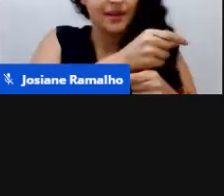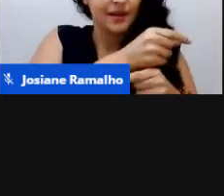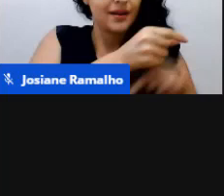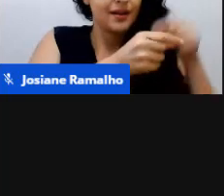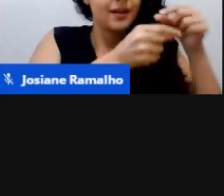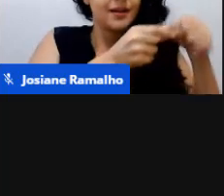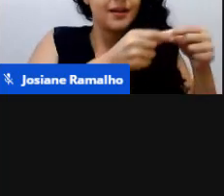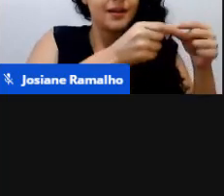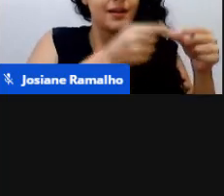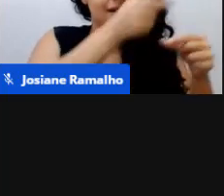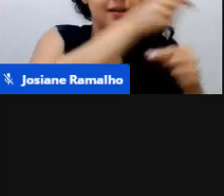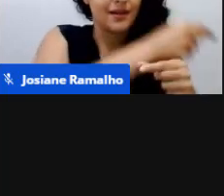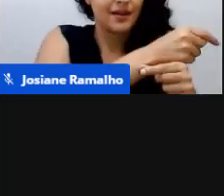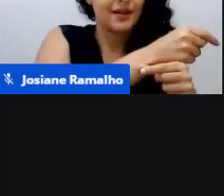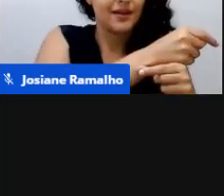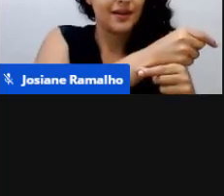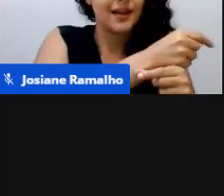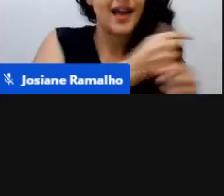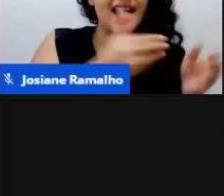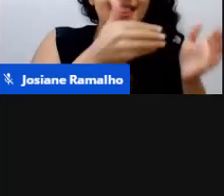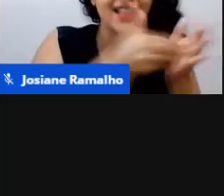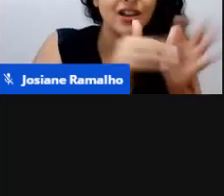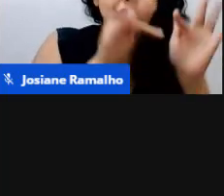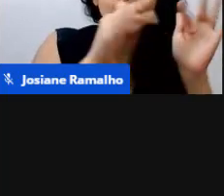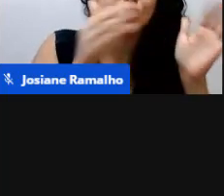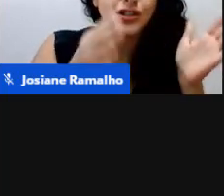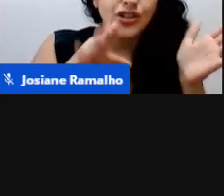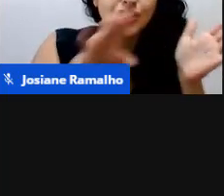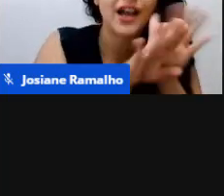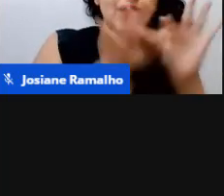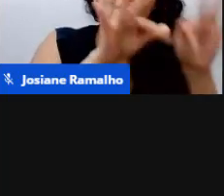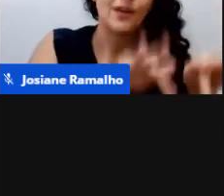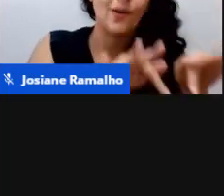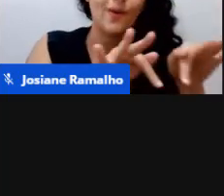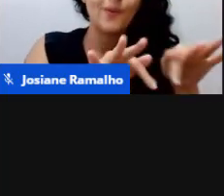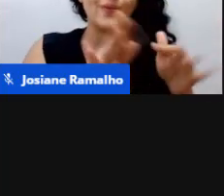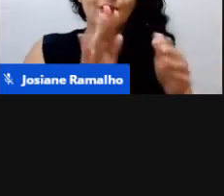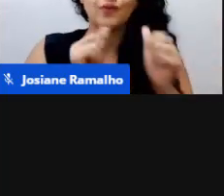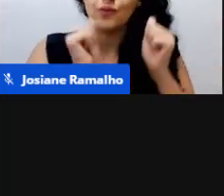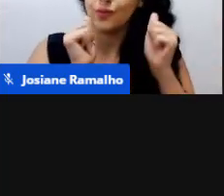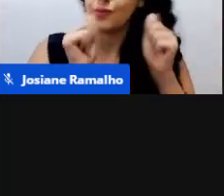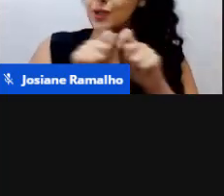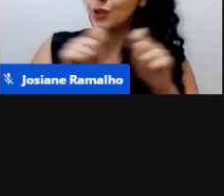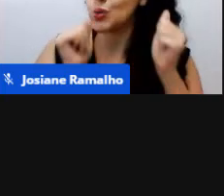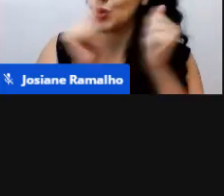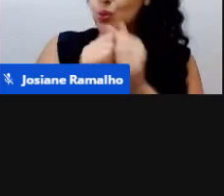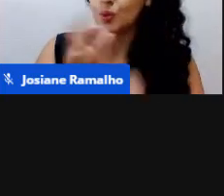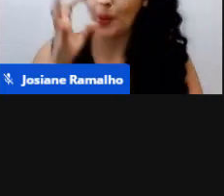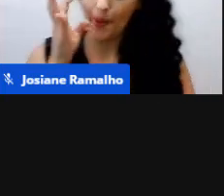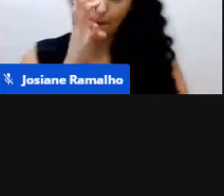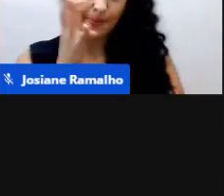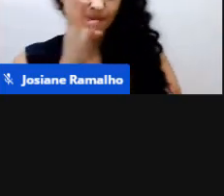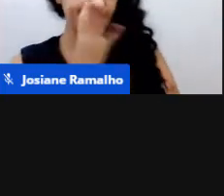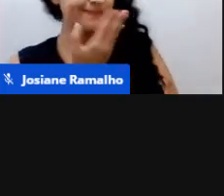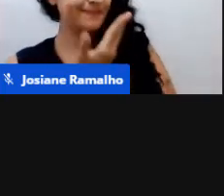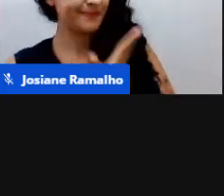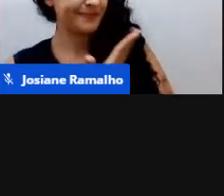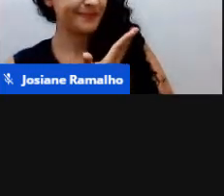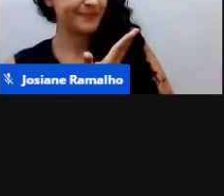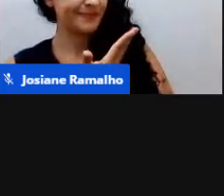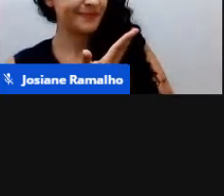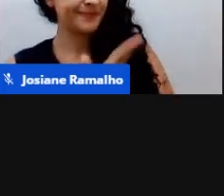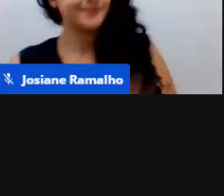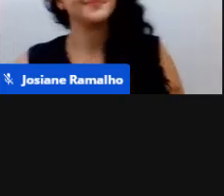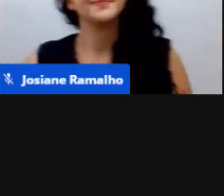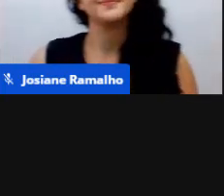lugar de chegada. Beleza? Então vamos lá, Davi, junto comigo, hein? Vamos lá? Valendo, hein?